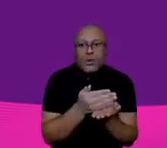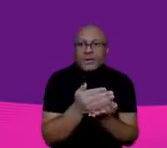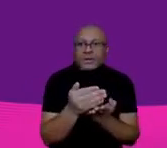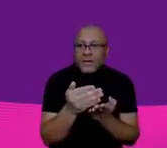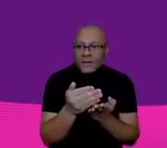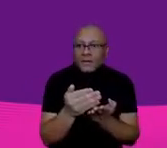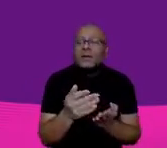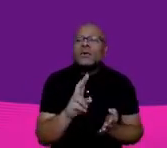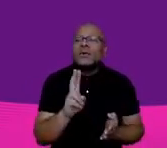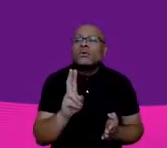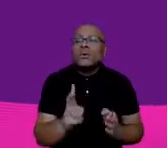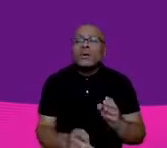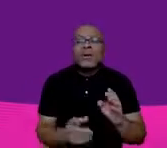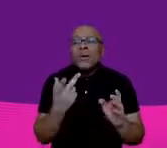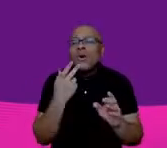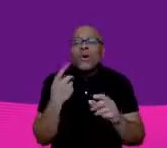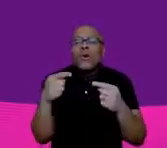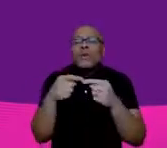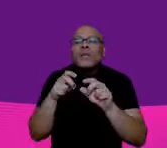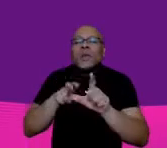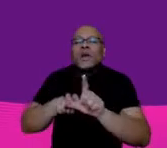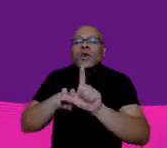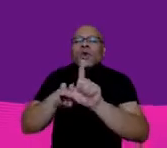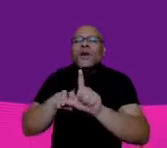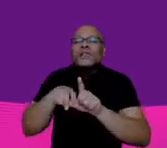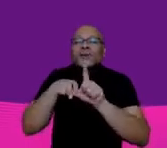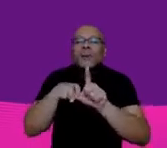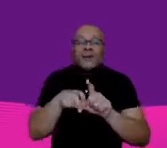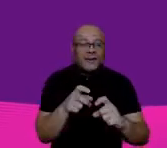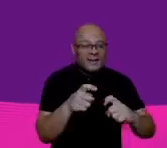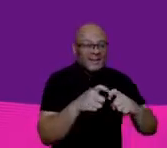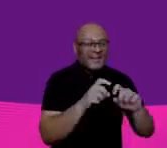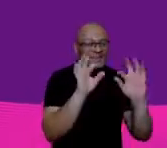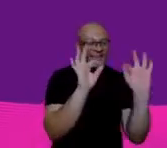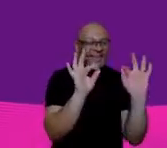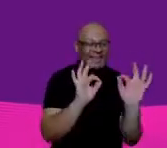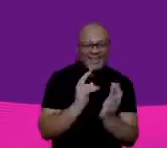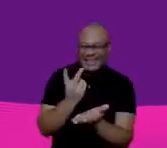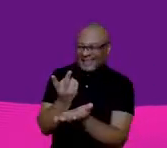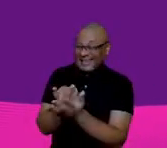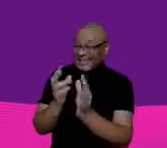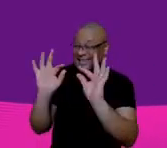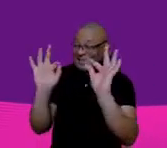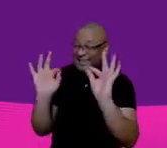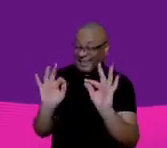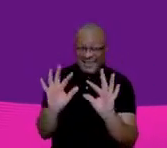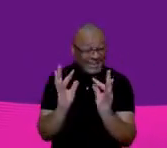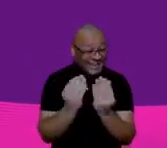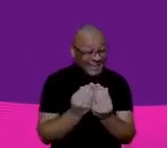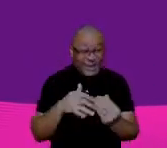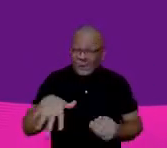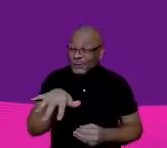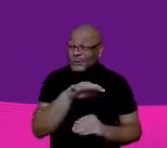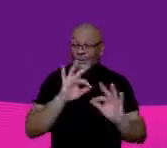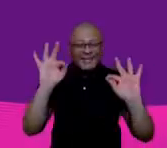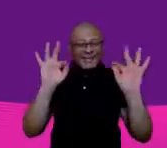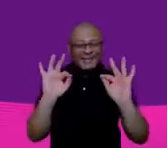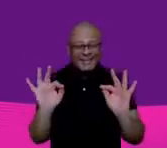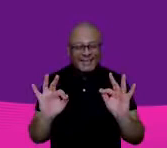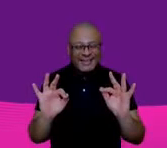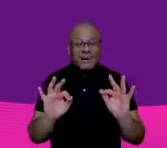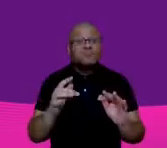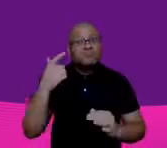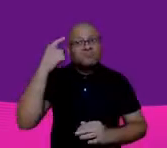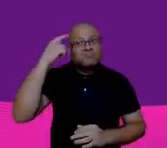mel. O médico está feliz, o paciente está feliz e a família está feliz. Achava-se que era um milagre